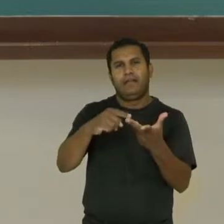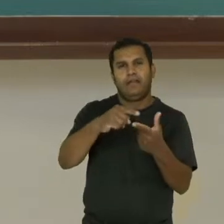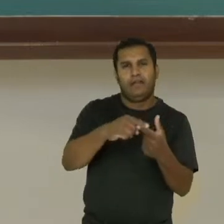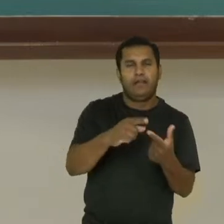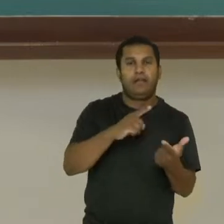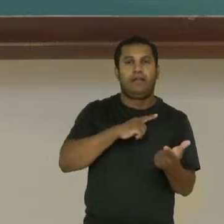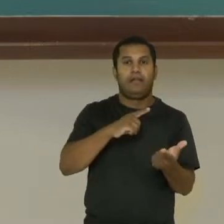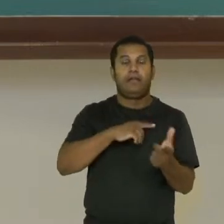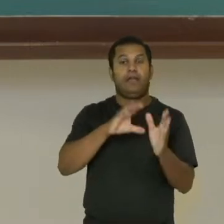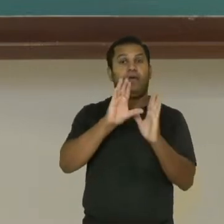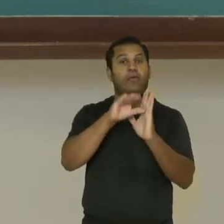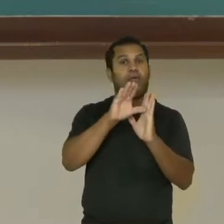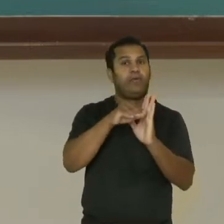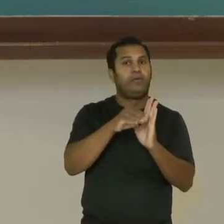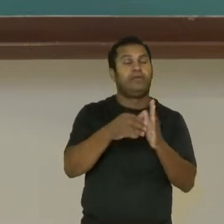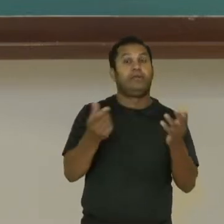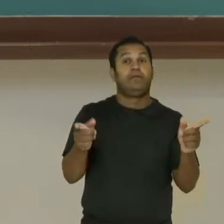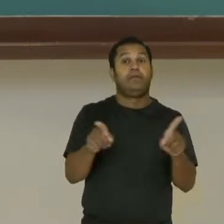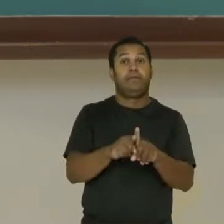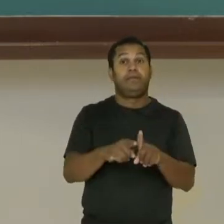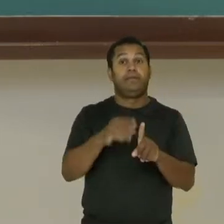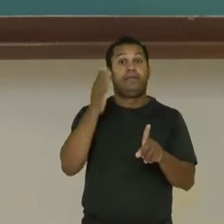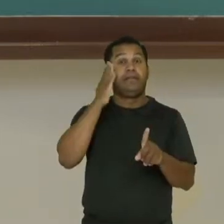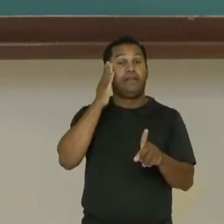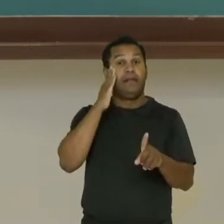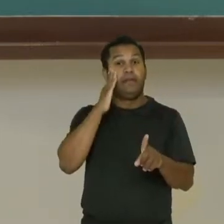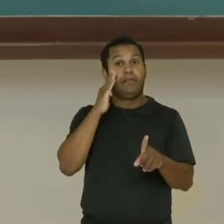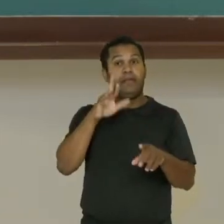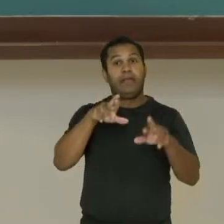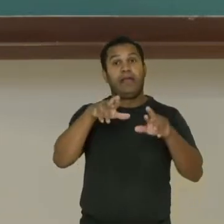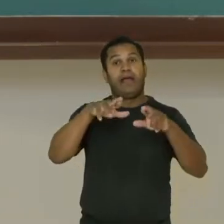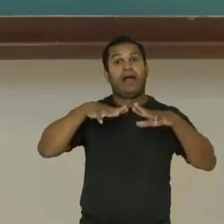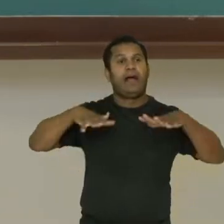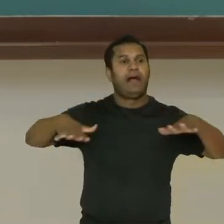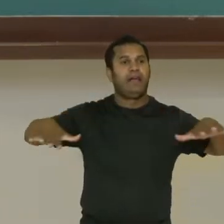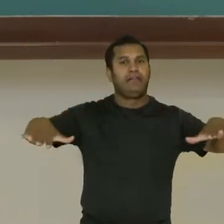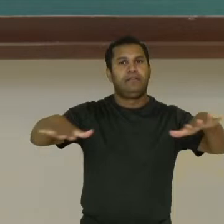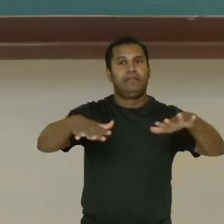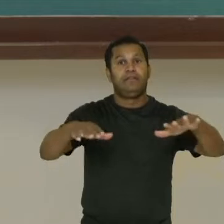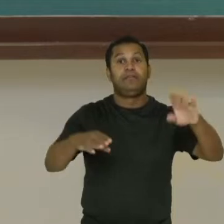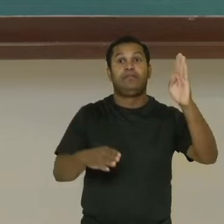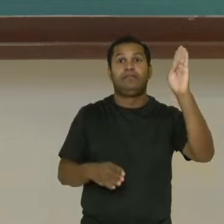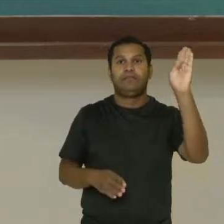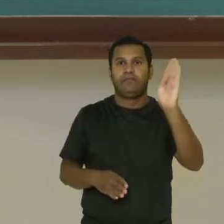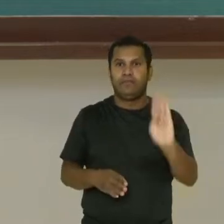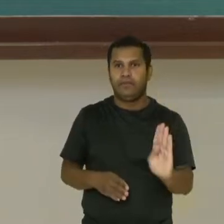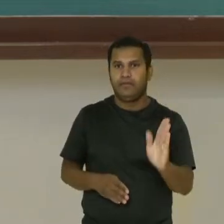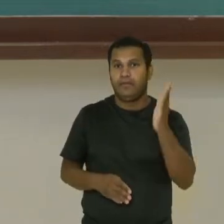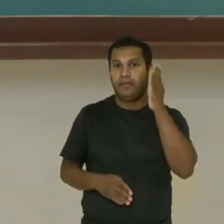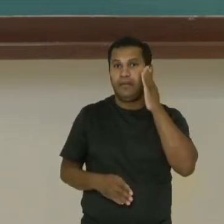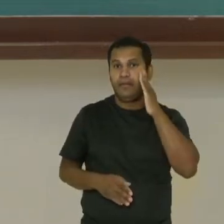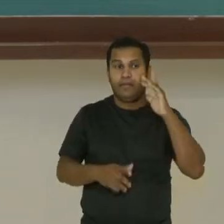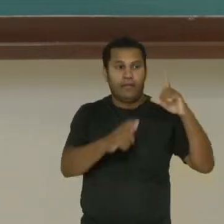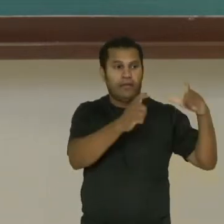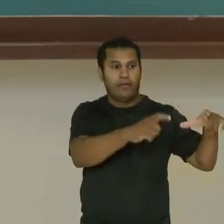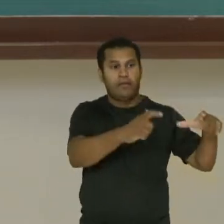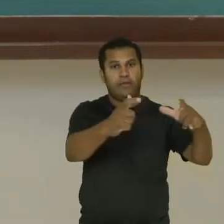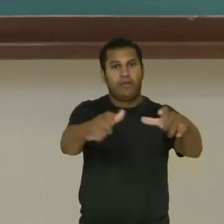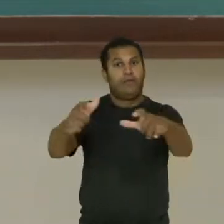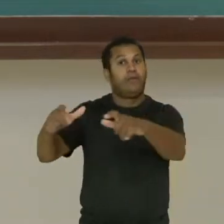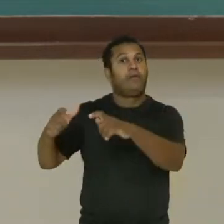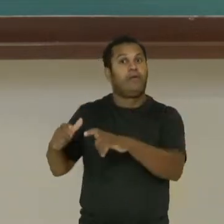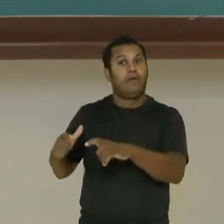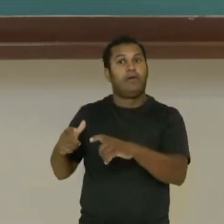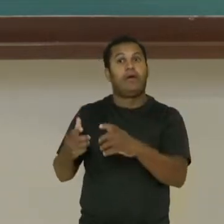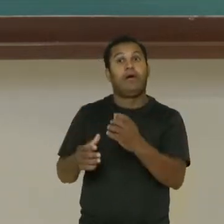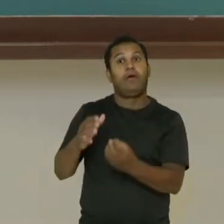é regionalizar e também identificar as principais regionalizações que aconteceram no território brasileiro ao longo